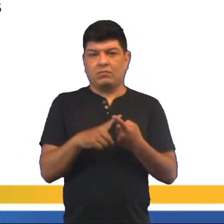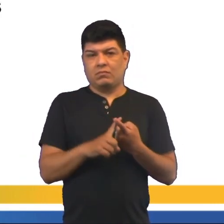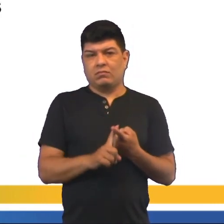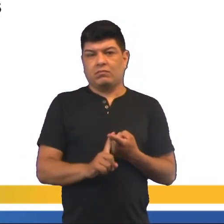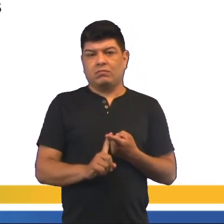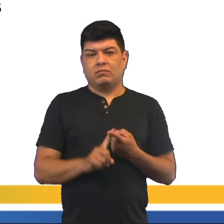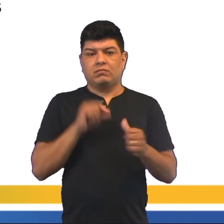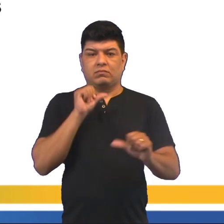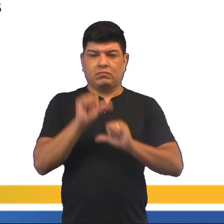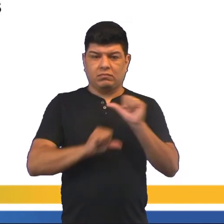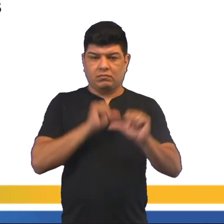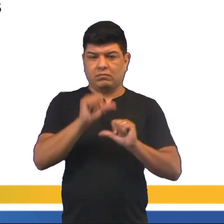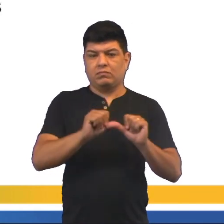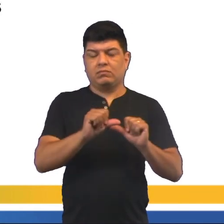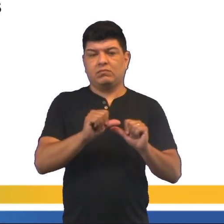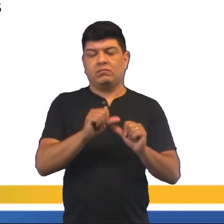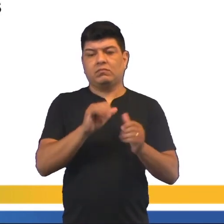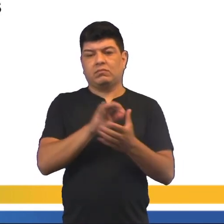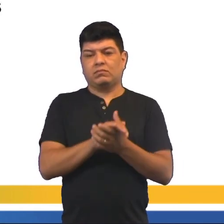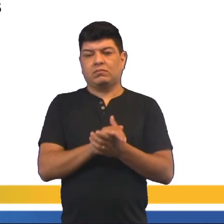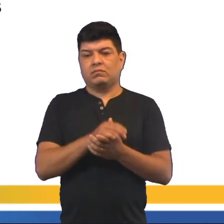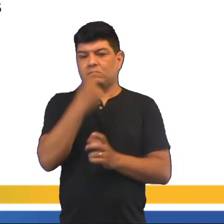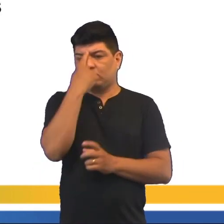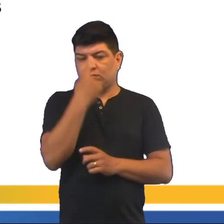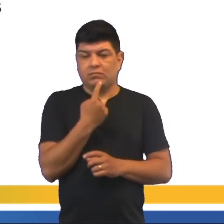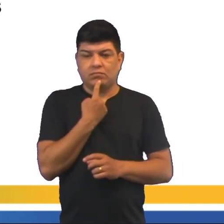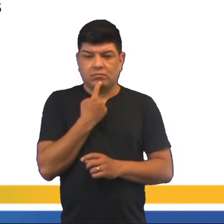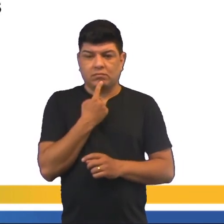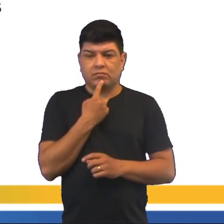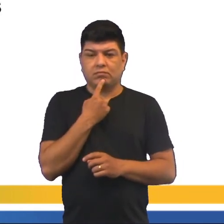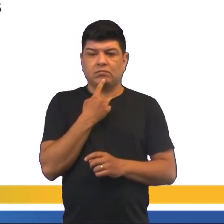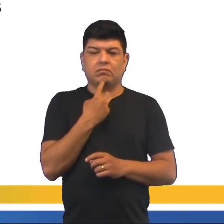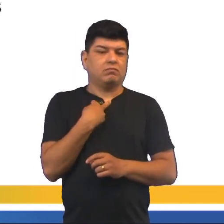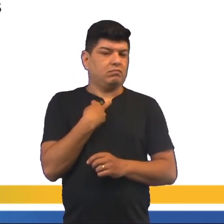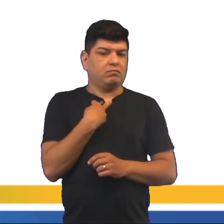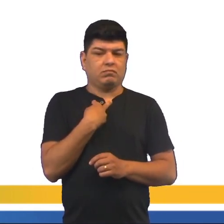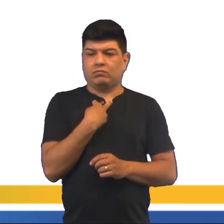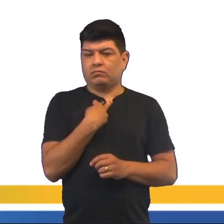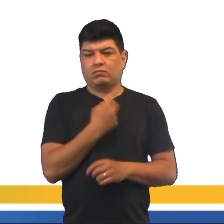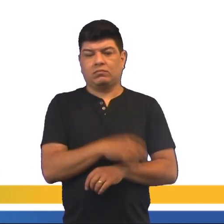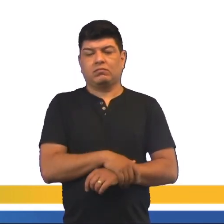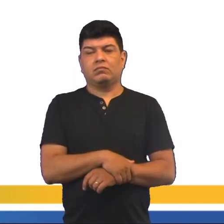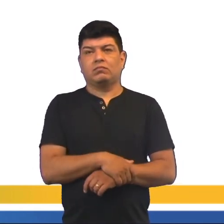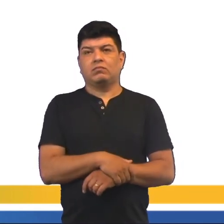alterar as medidas e o formato da figura. E a gente viu que não pode.